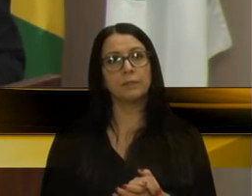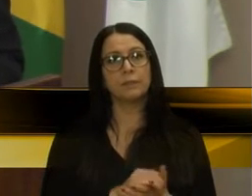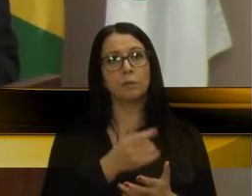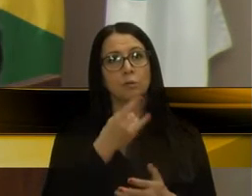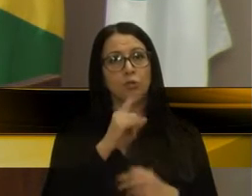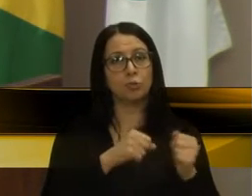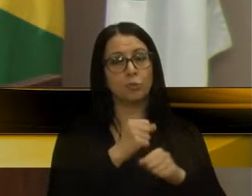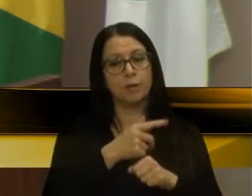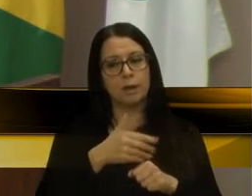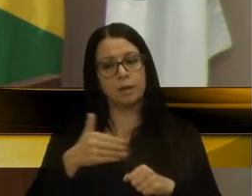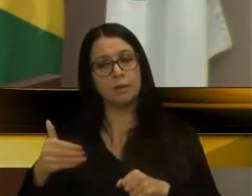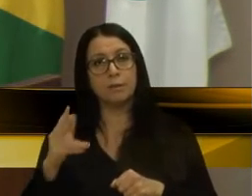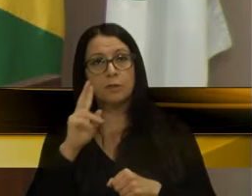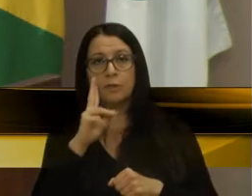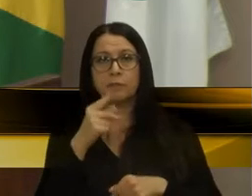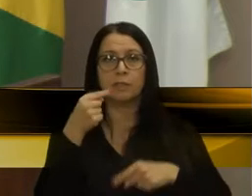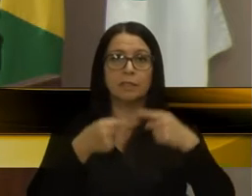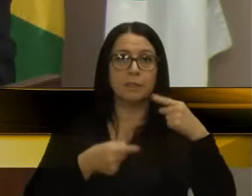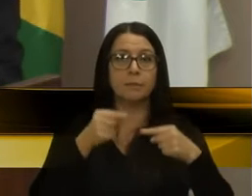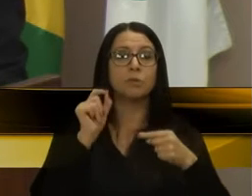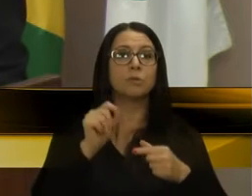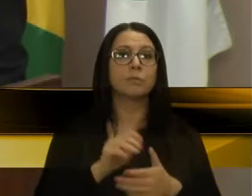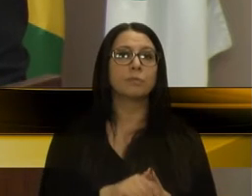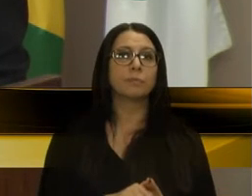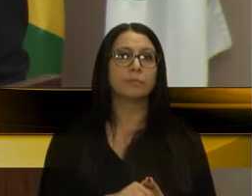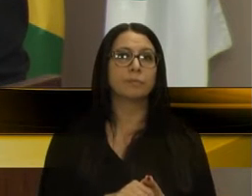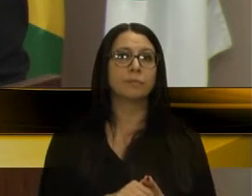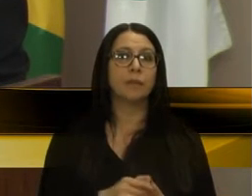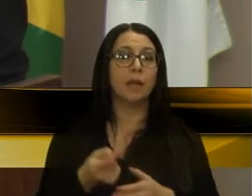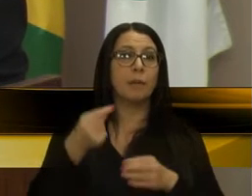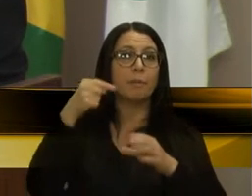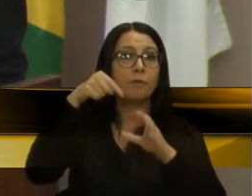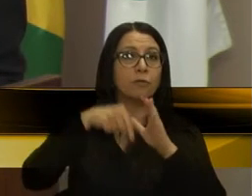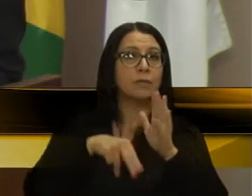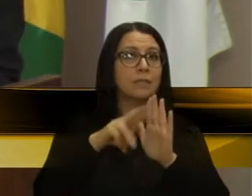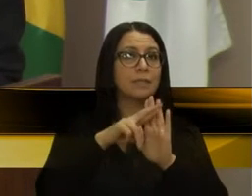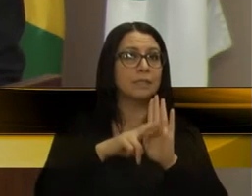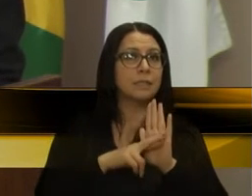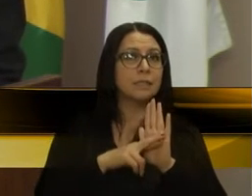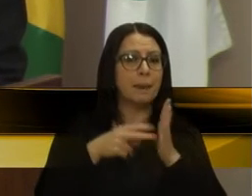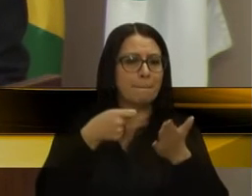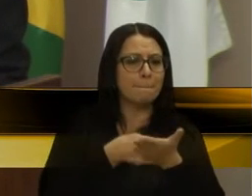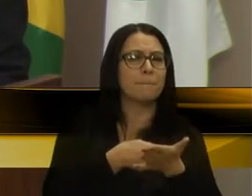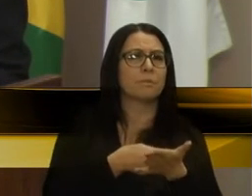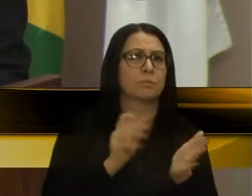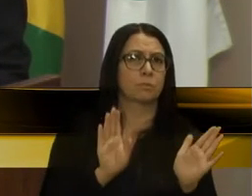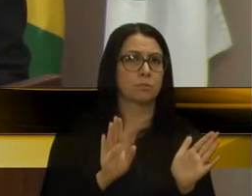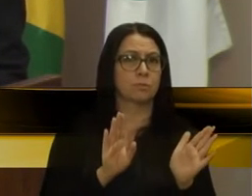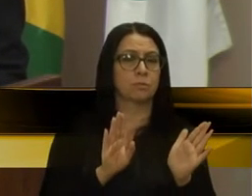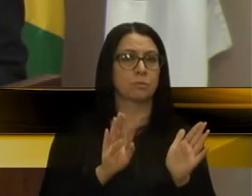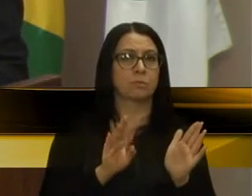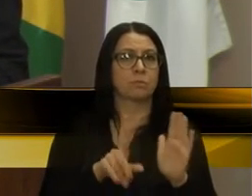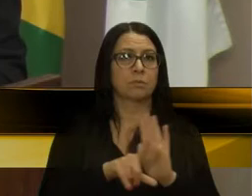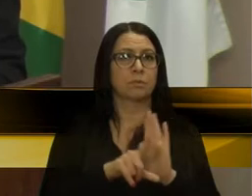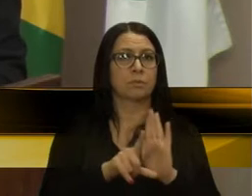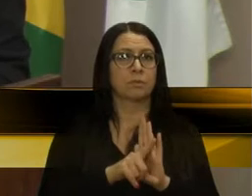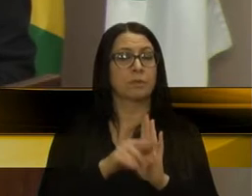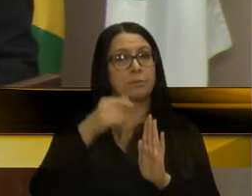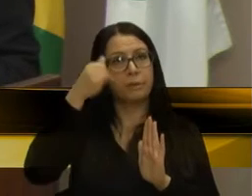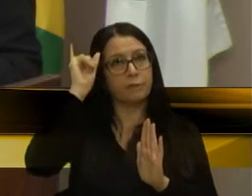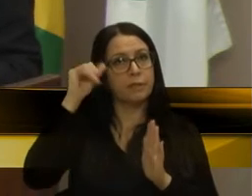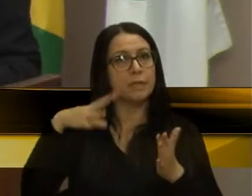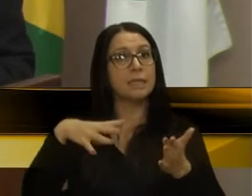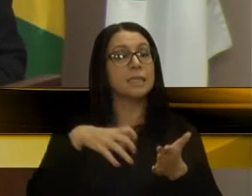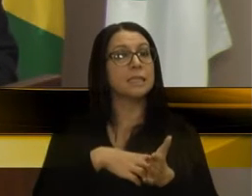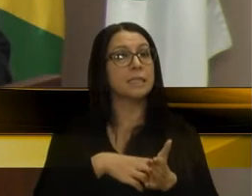últimos anos, o que tem se debatido é aprofundar essas regras, ser mais rigoroso nas leis para evitar